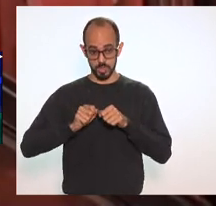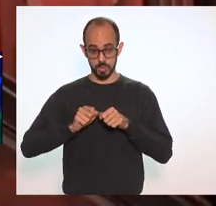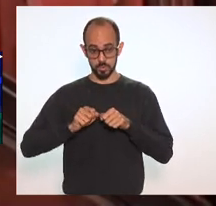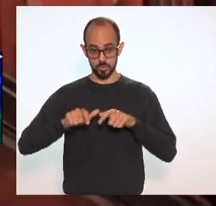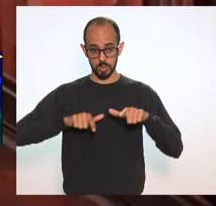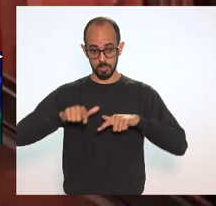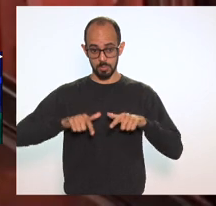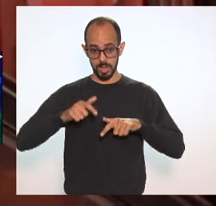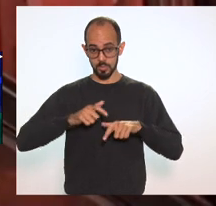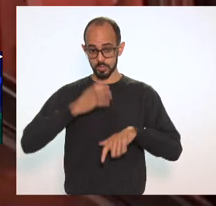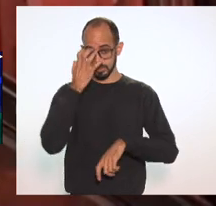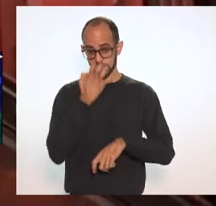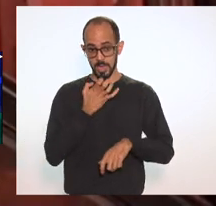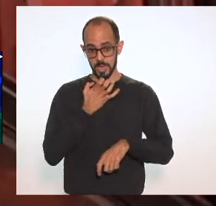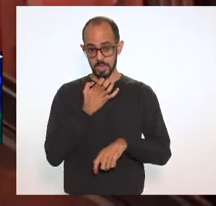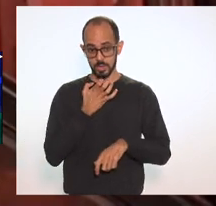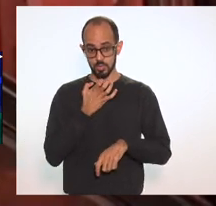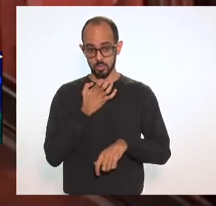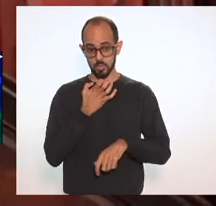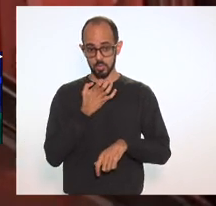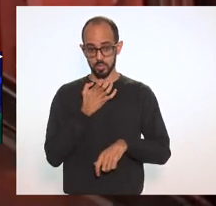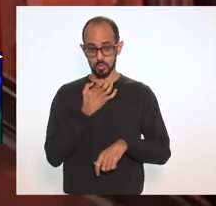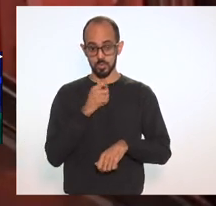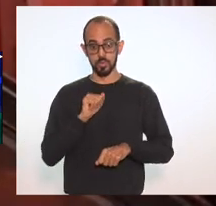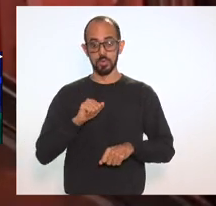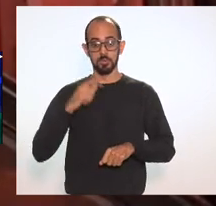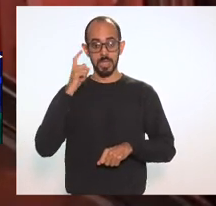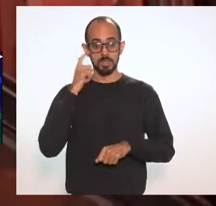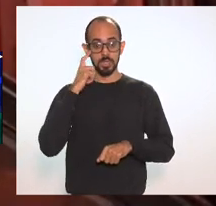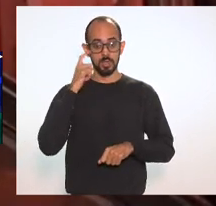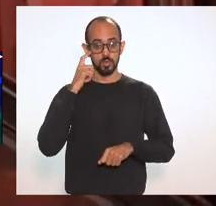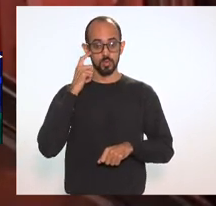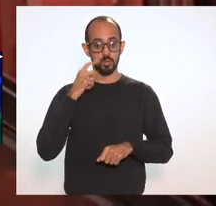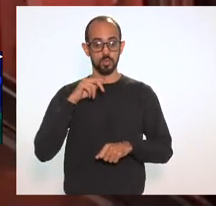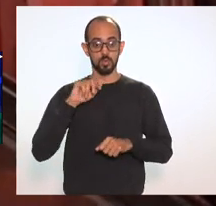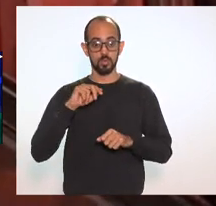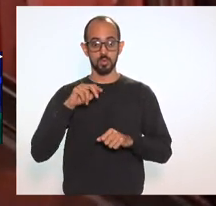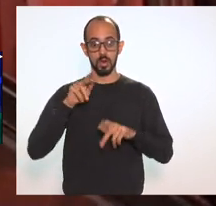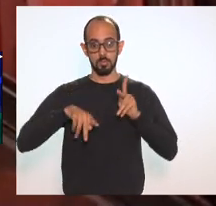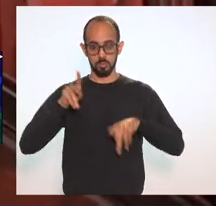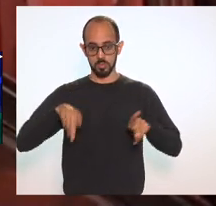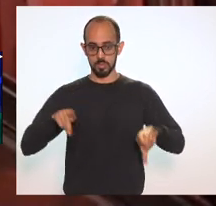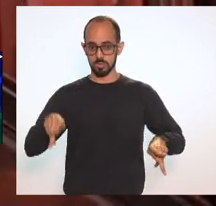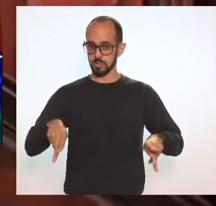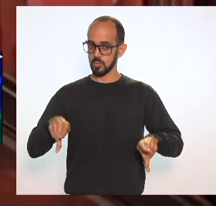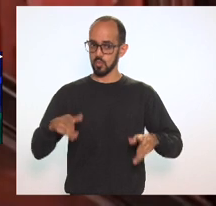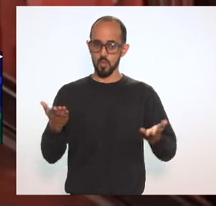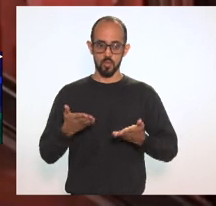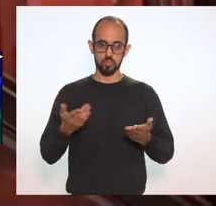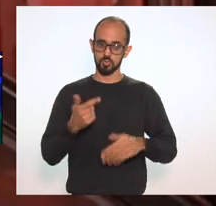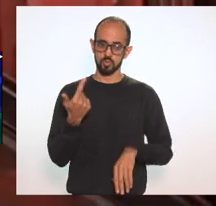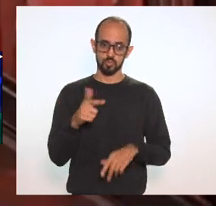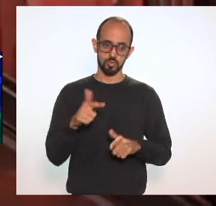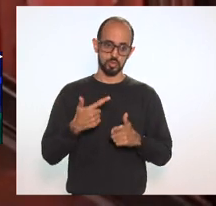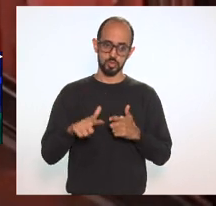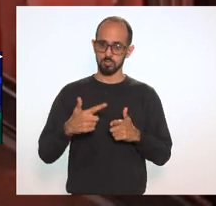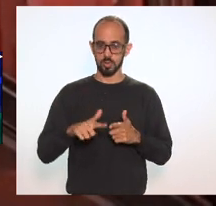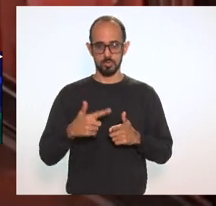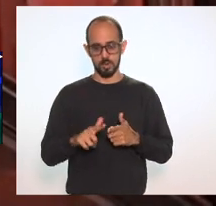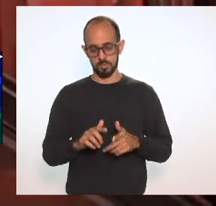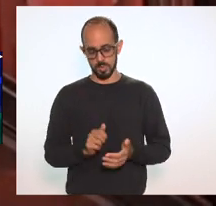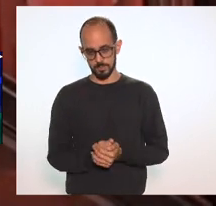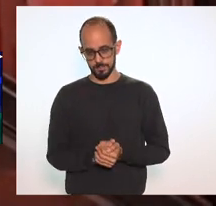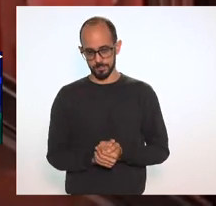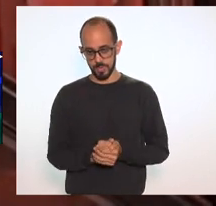sério trabalho honesto pensando no povo nós não estaríamos nessa situação hoje então repito